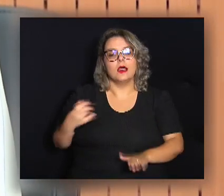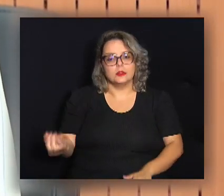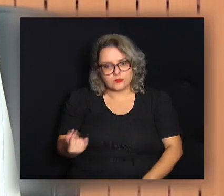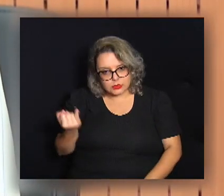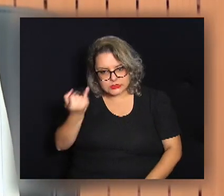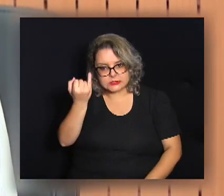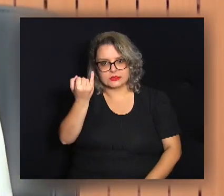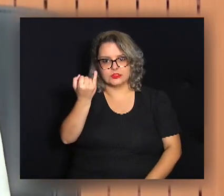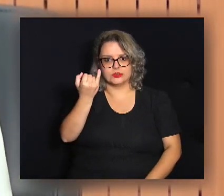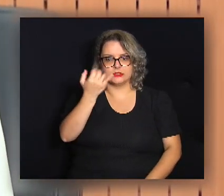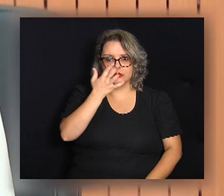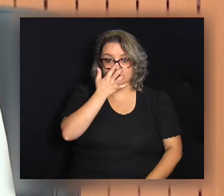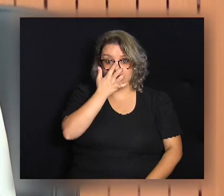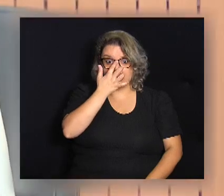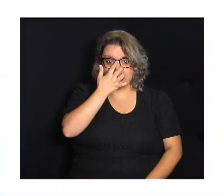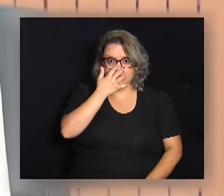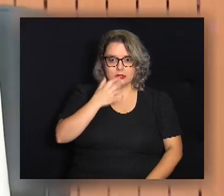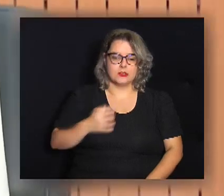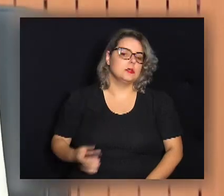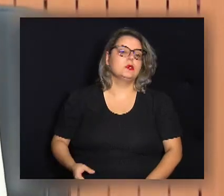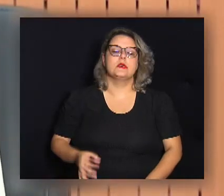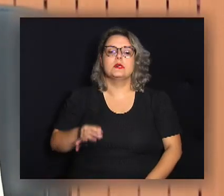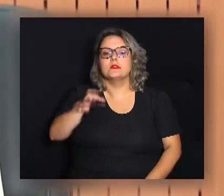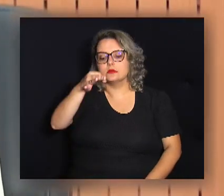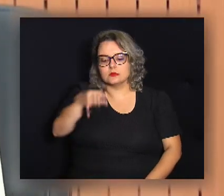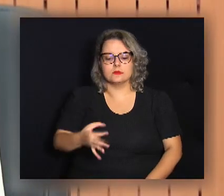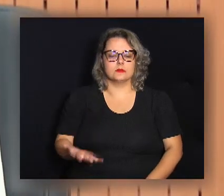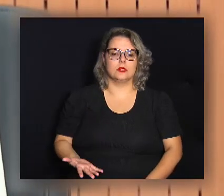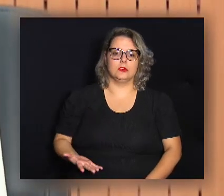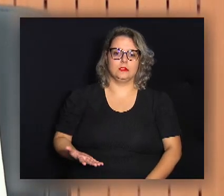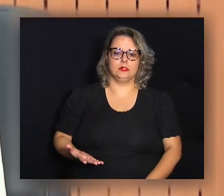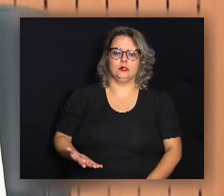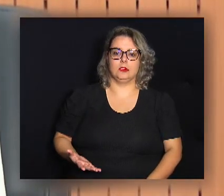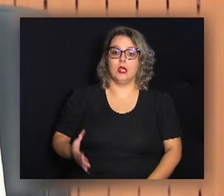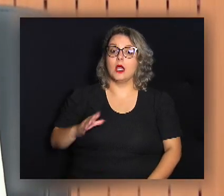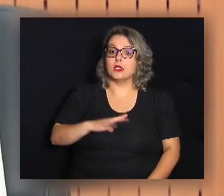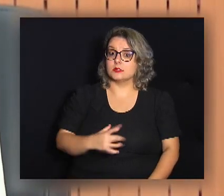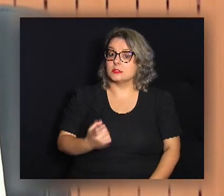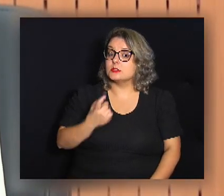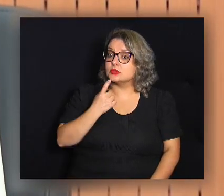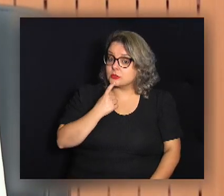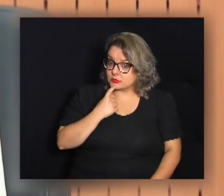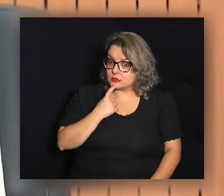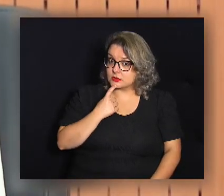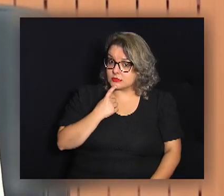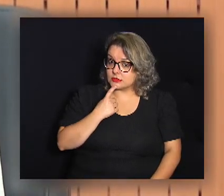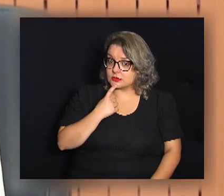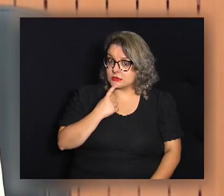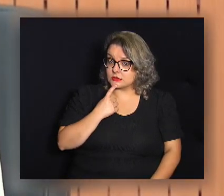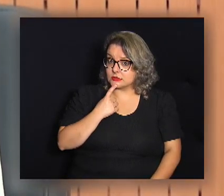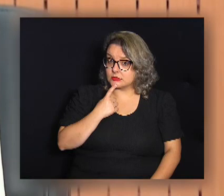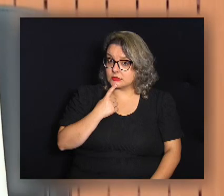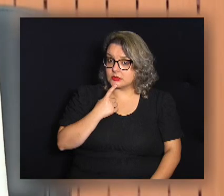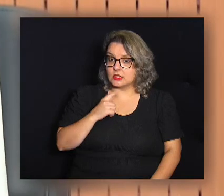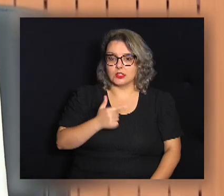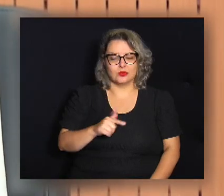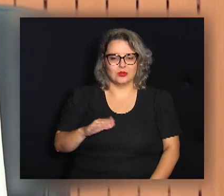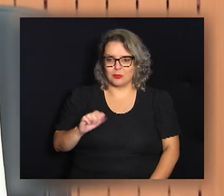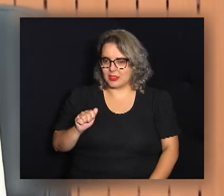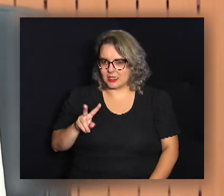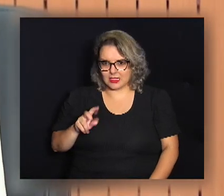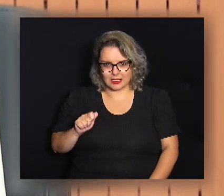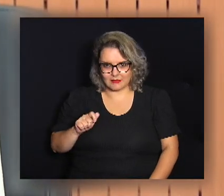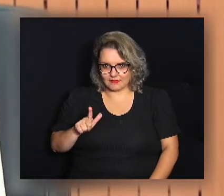importante e indispensável. Cidade de Campinas não tem uma cavalgada